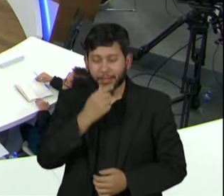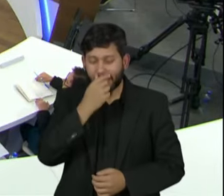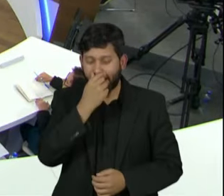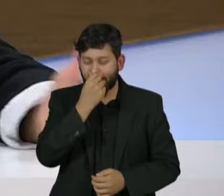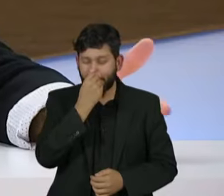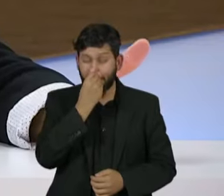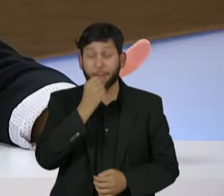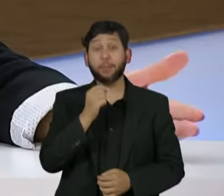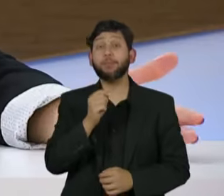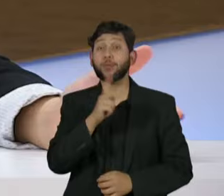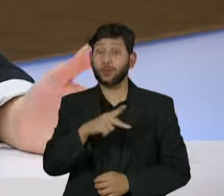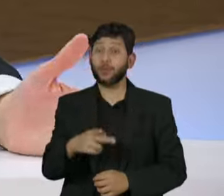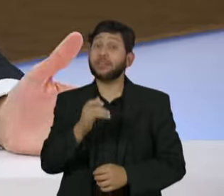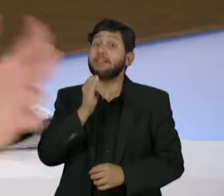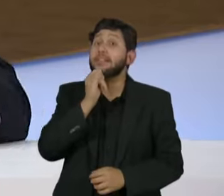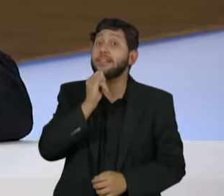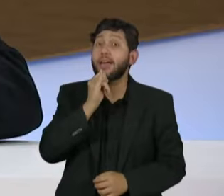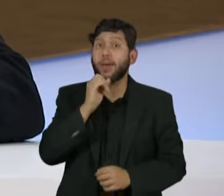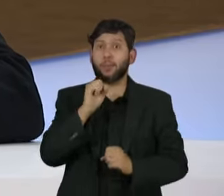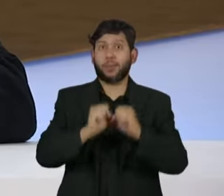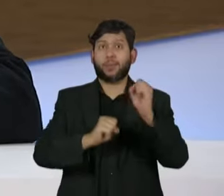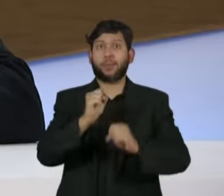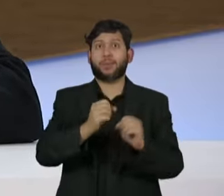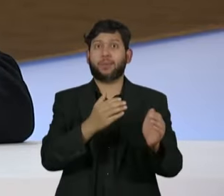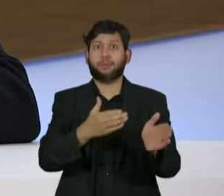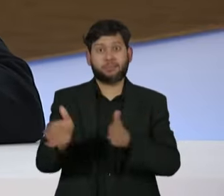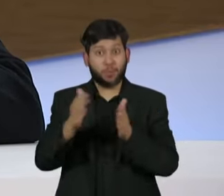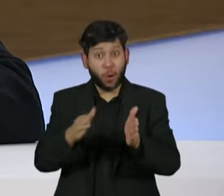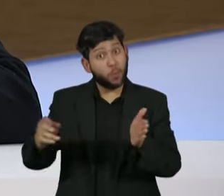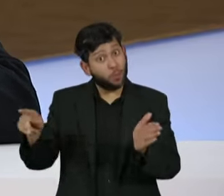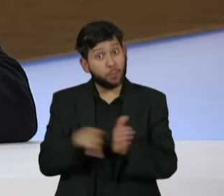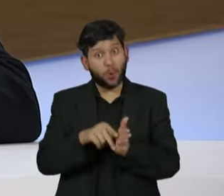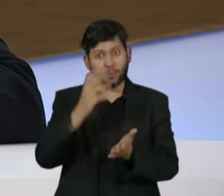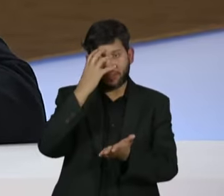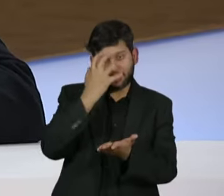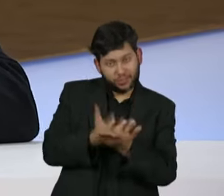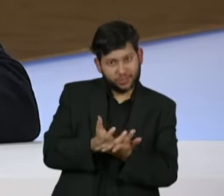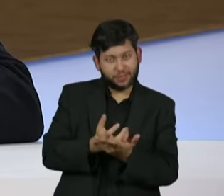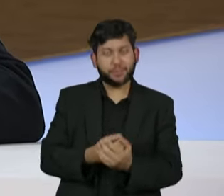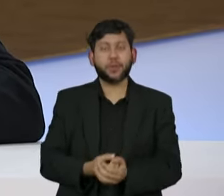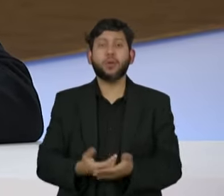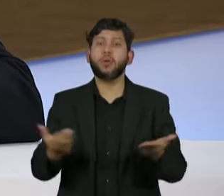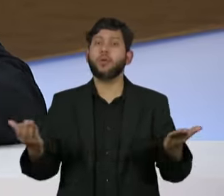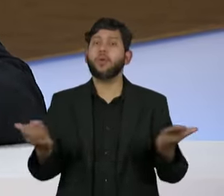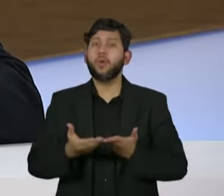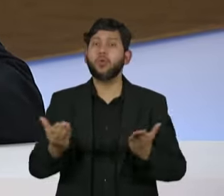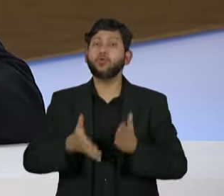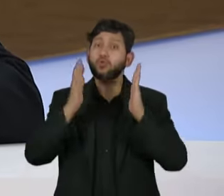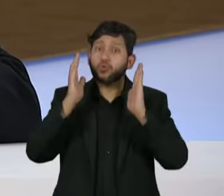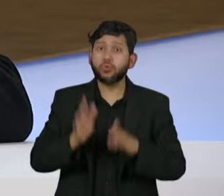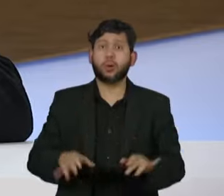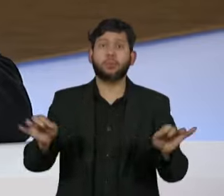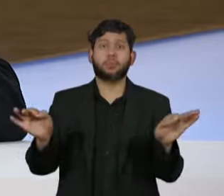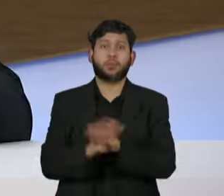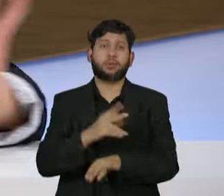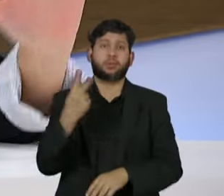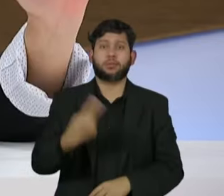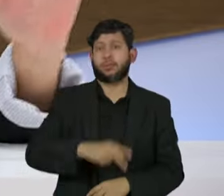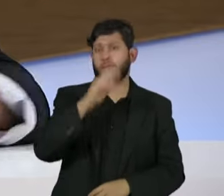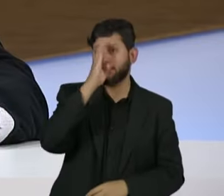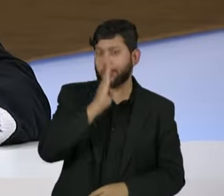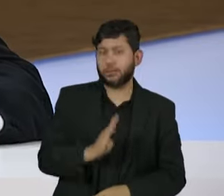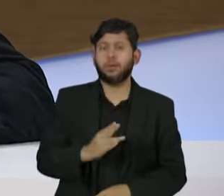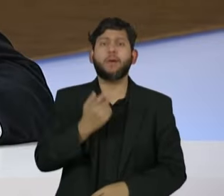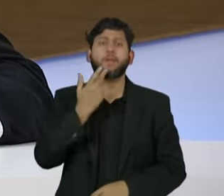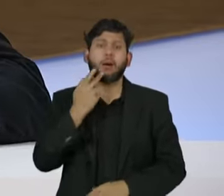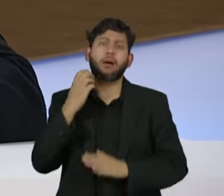de exemplos produtivos da Inteligência Artificial generativa O que que a gente tem hoje encaminhado no Brasil a gente fala muito